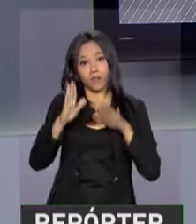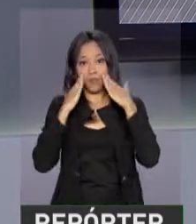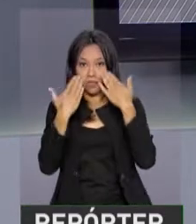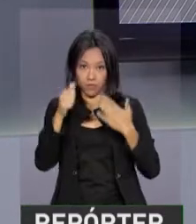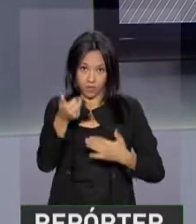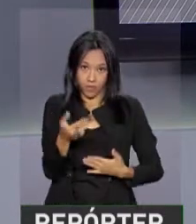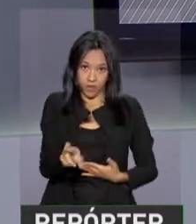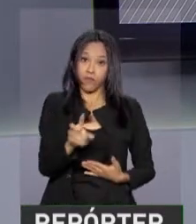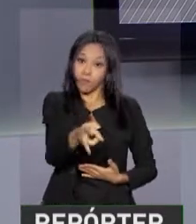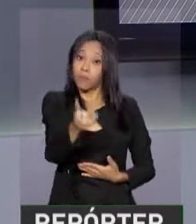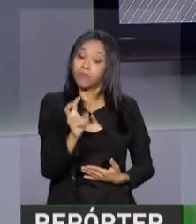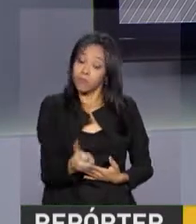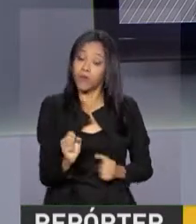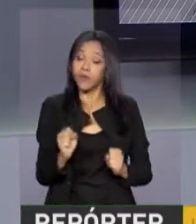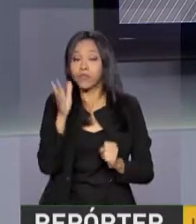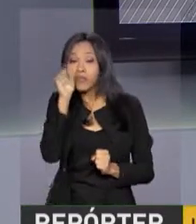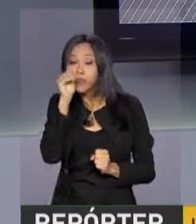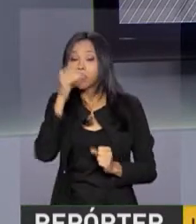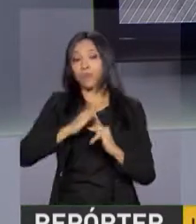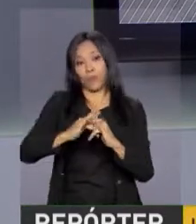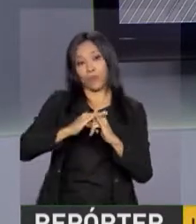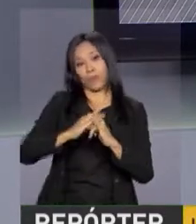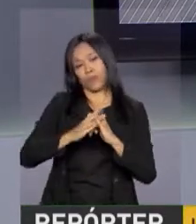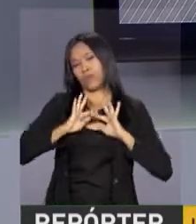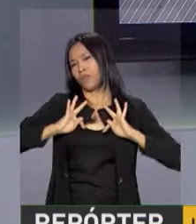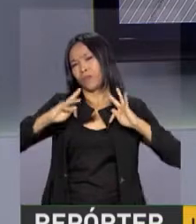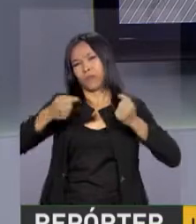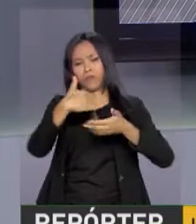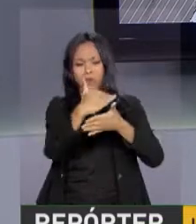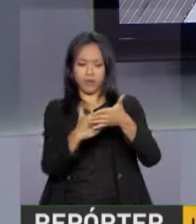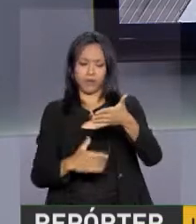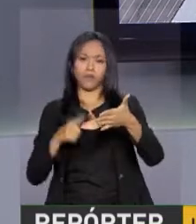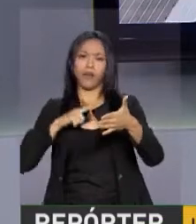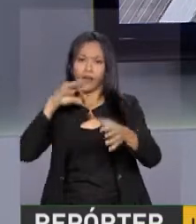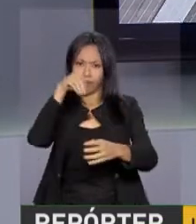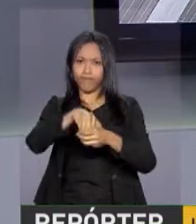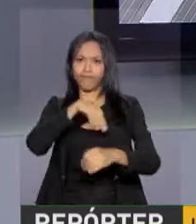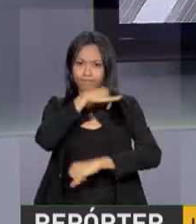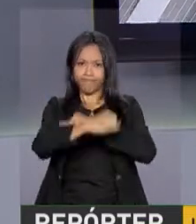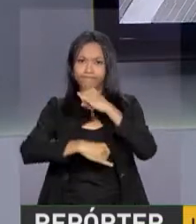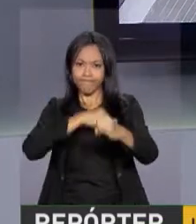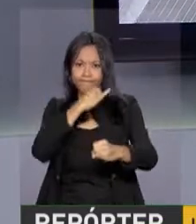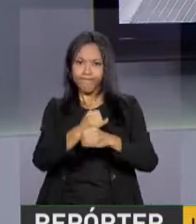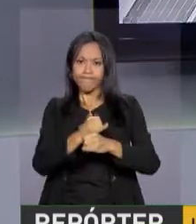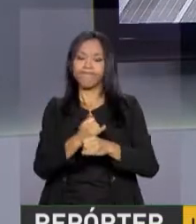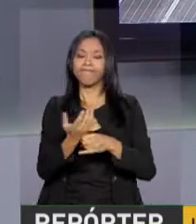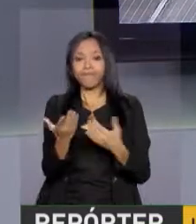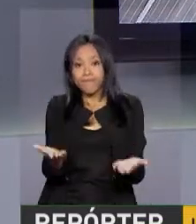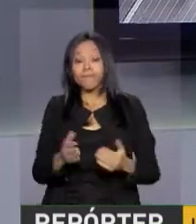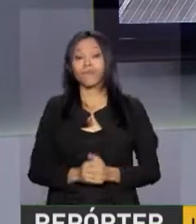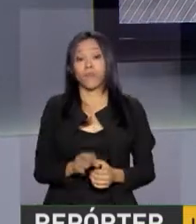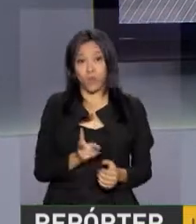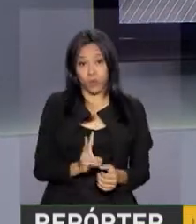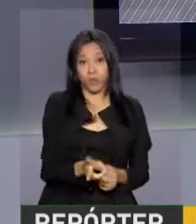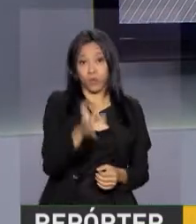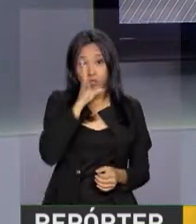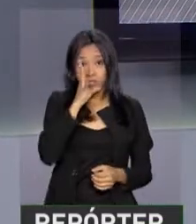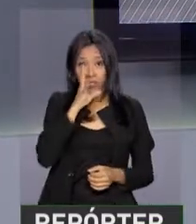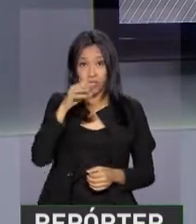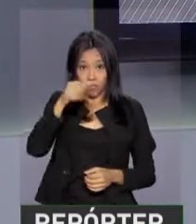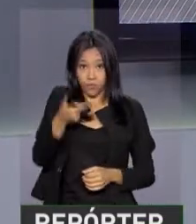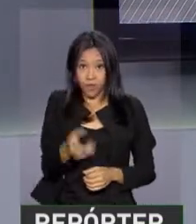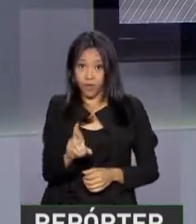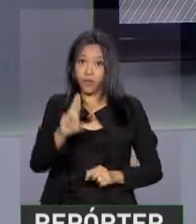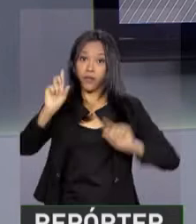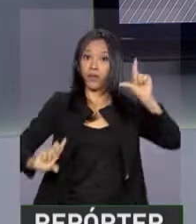nbr você pode rever as reportagens no youtube e toda nossa programação também está na página da nbr na internet continue com a